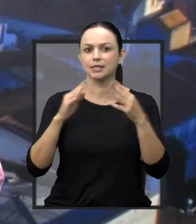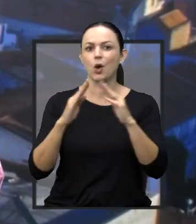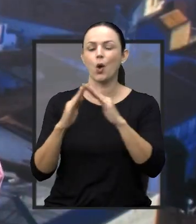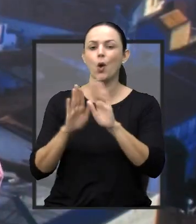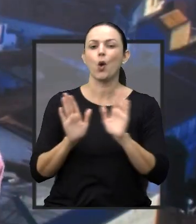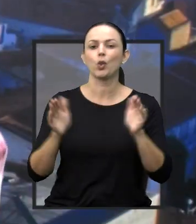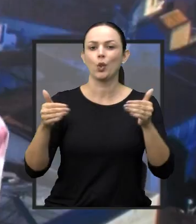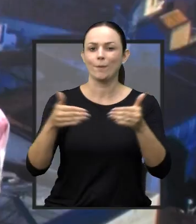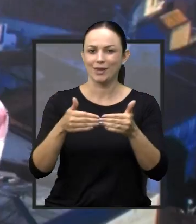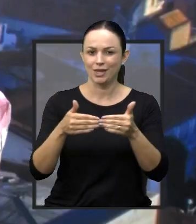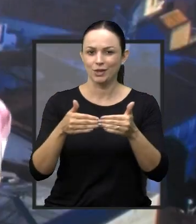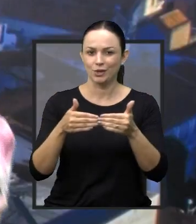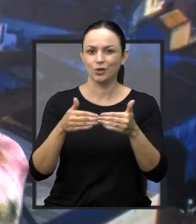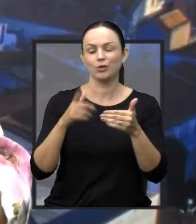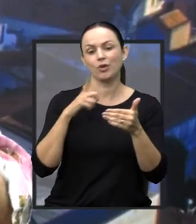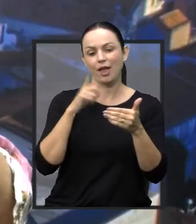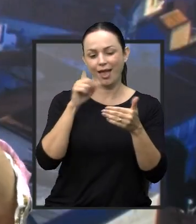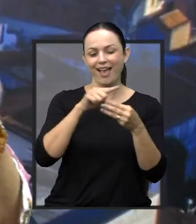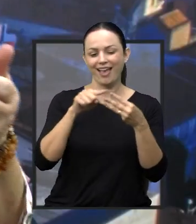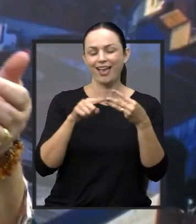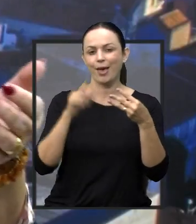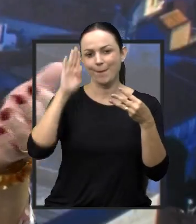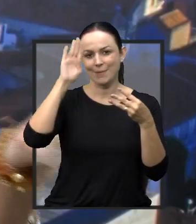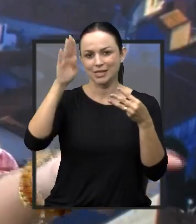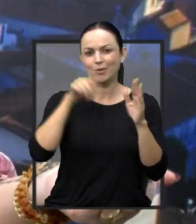alvo das investigações. Mas,